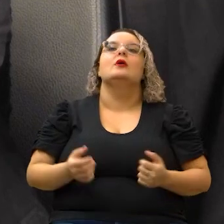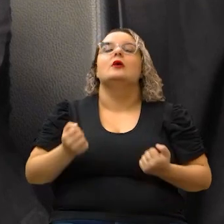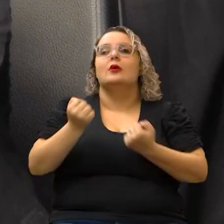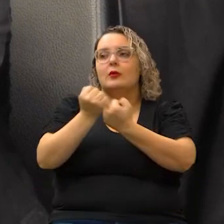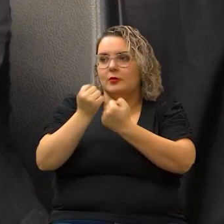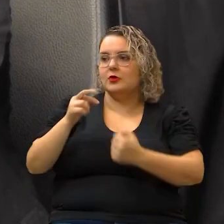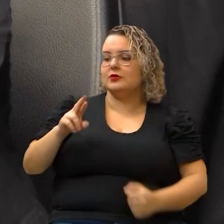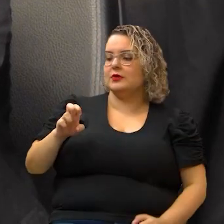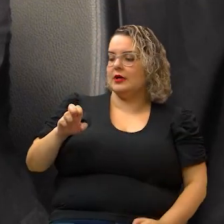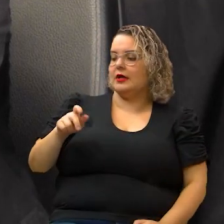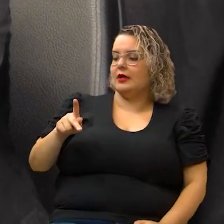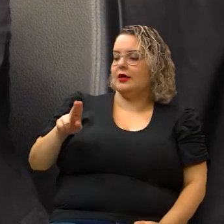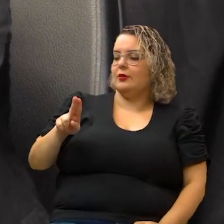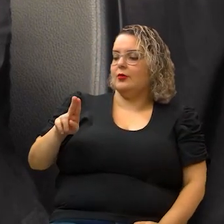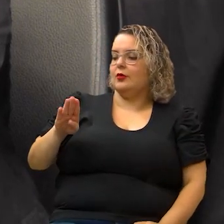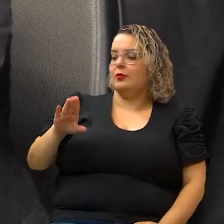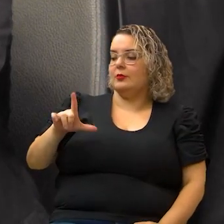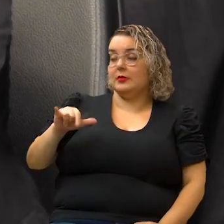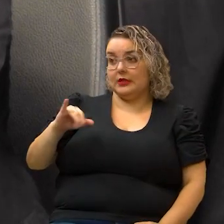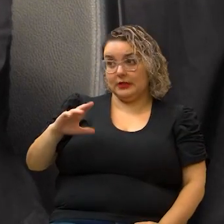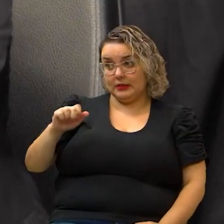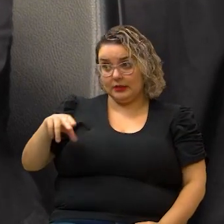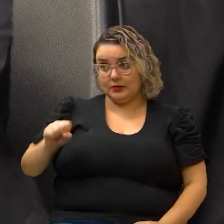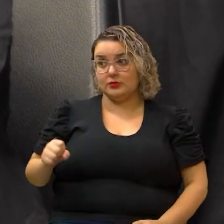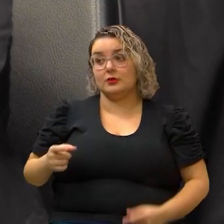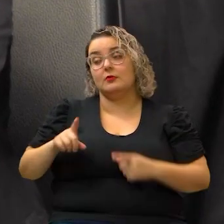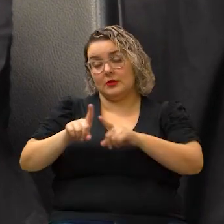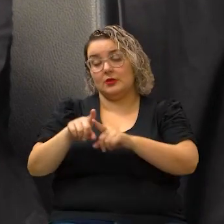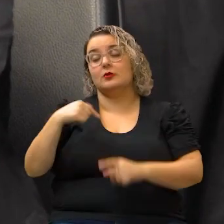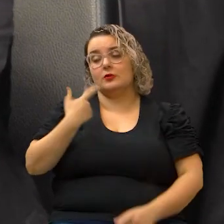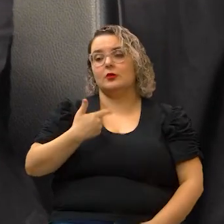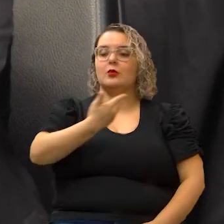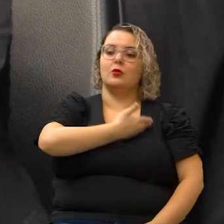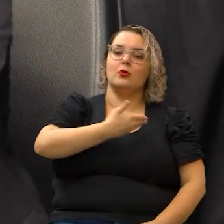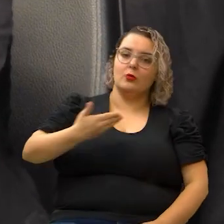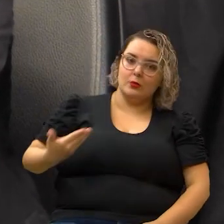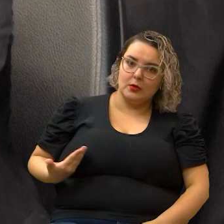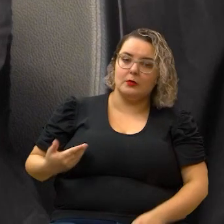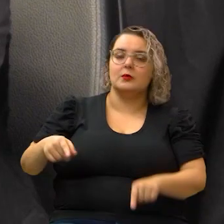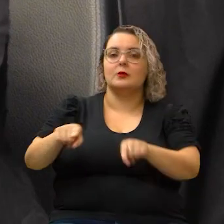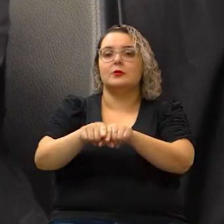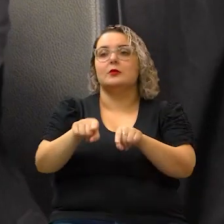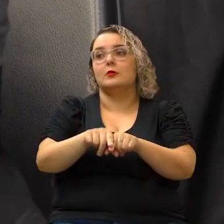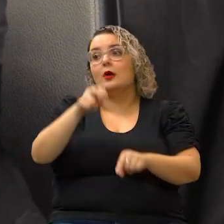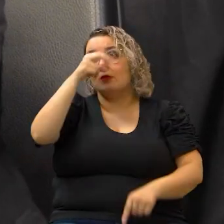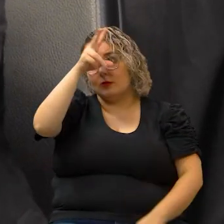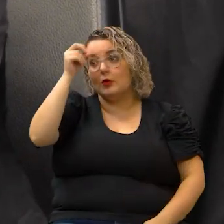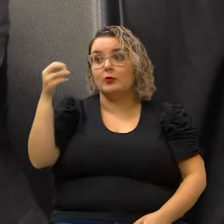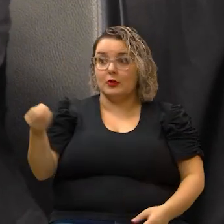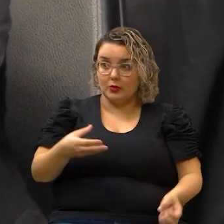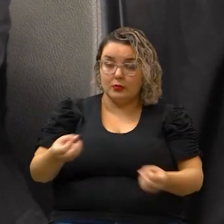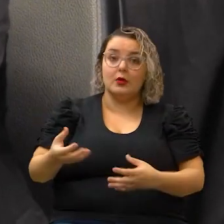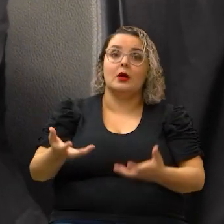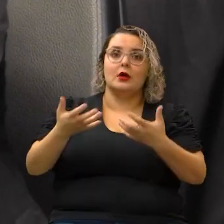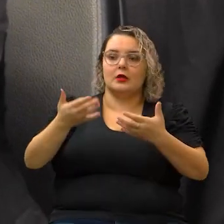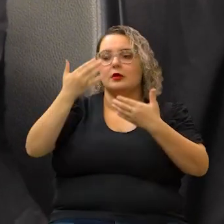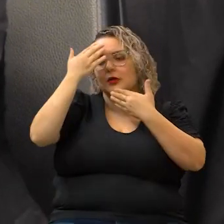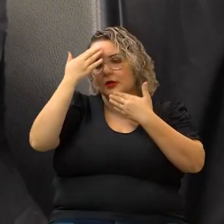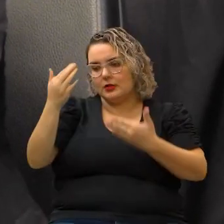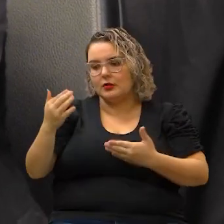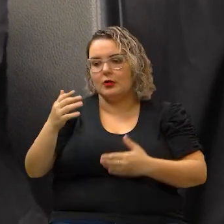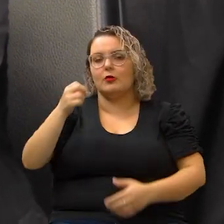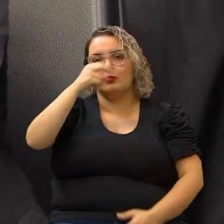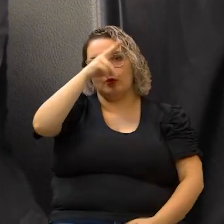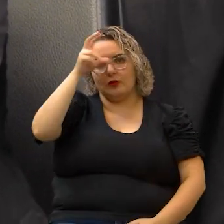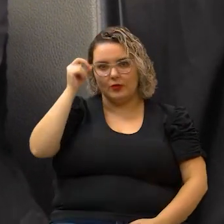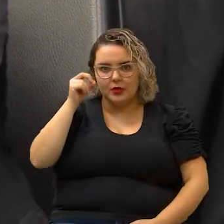dando apoio aos republicanos, que é um partido parceiro nosso, né? Sim. Que é tanto o governador como o atual prefeito. Quero agradecer ao prefeito